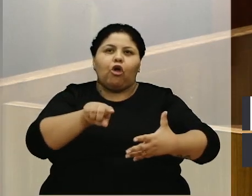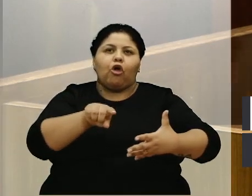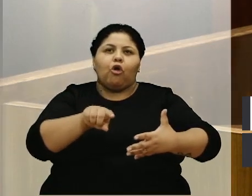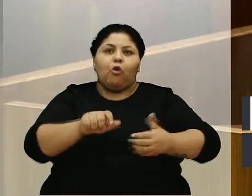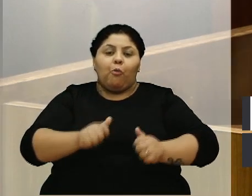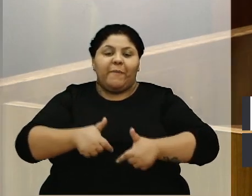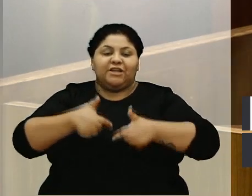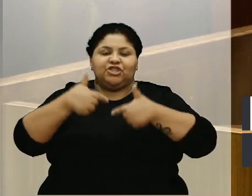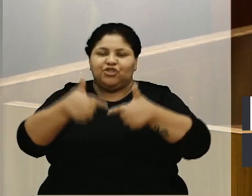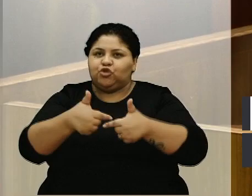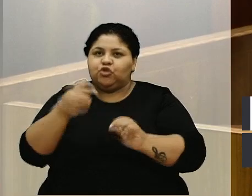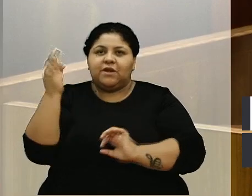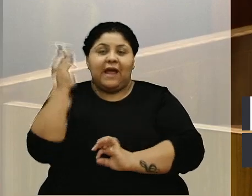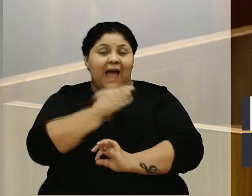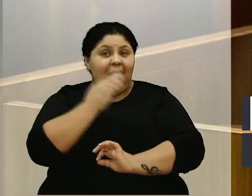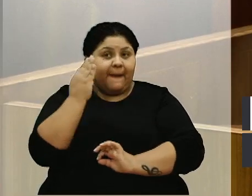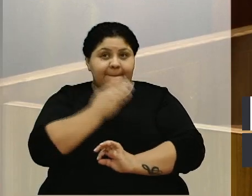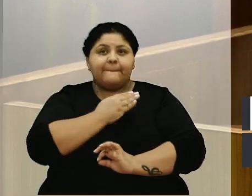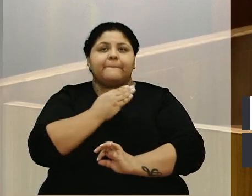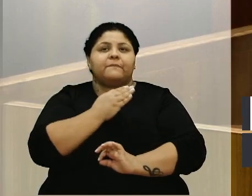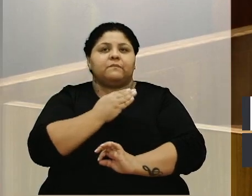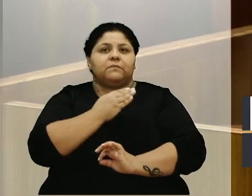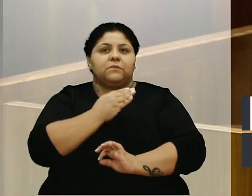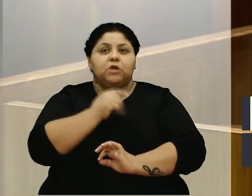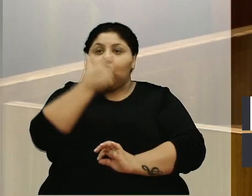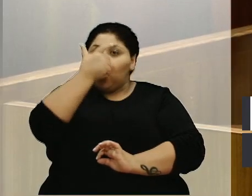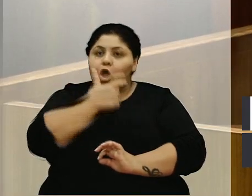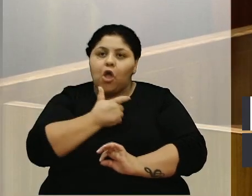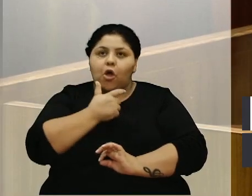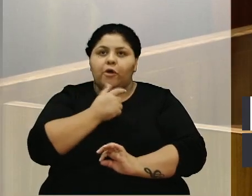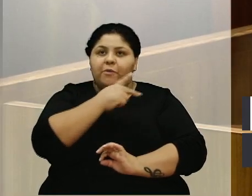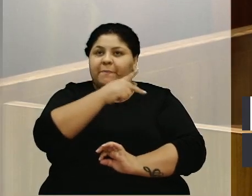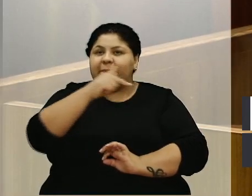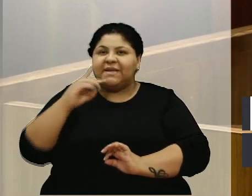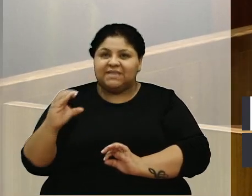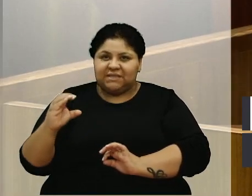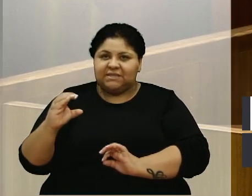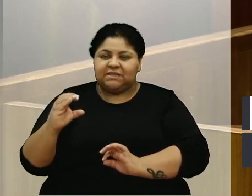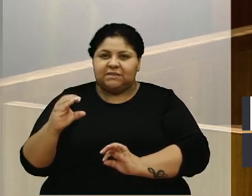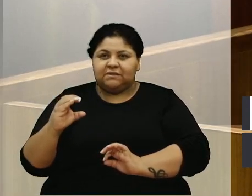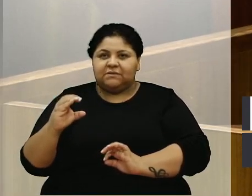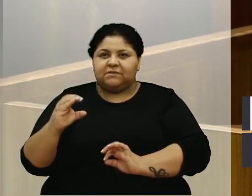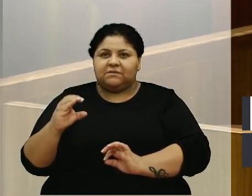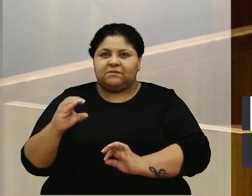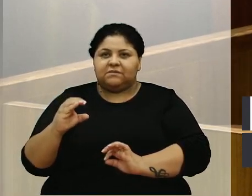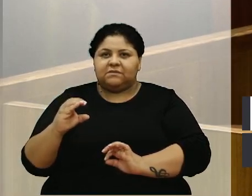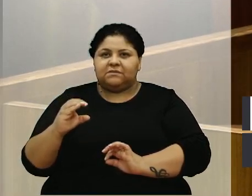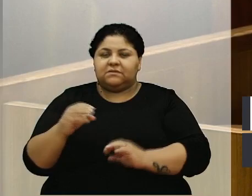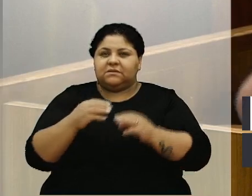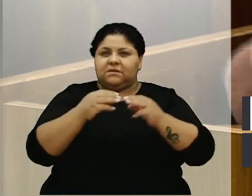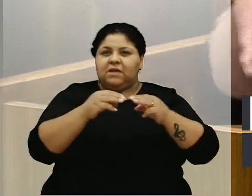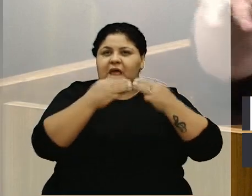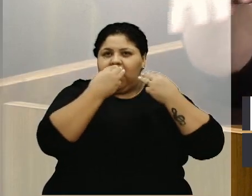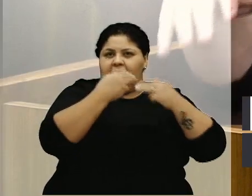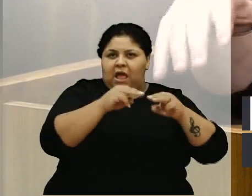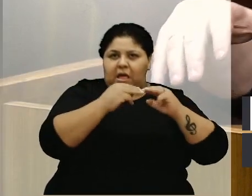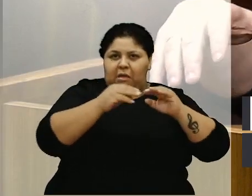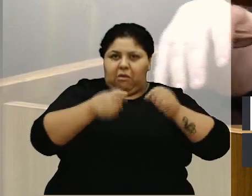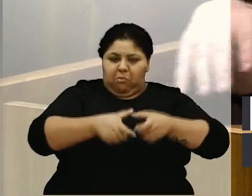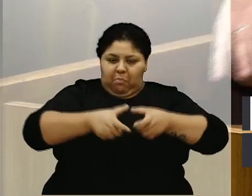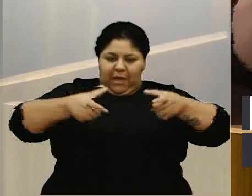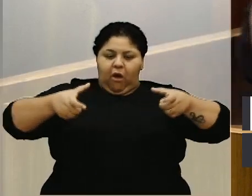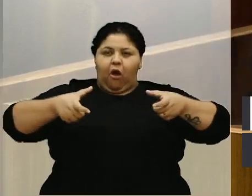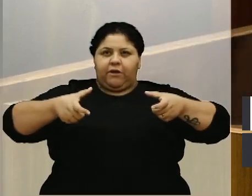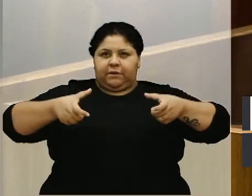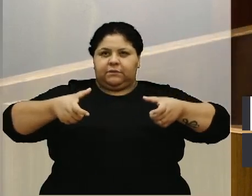ação imediata, eu acho que as PCs, né, que são aquelas retroescavadeiras, que são as maiores, as